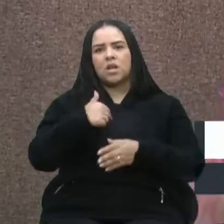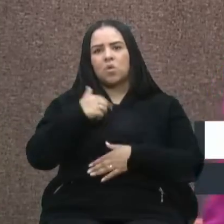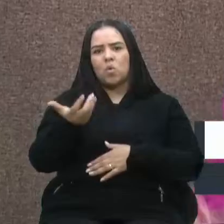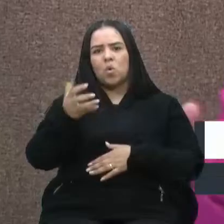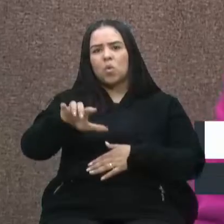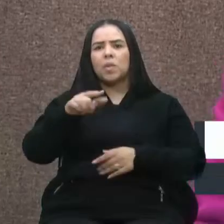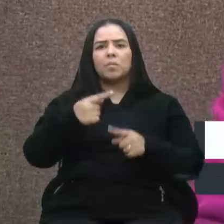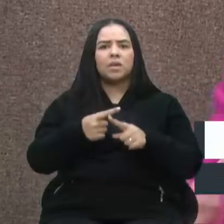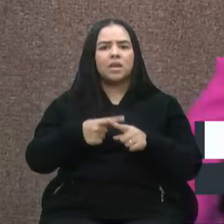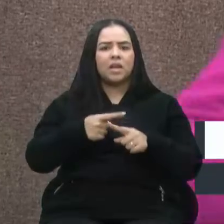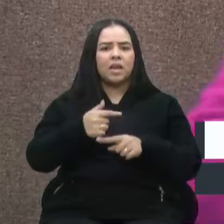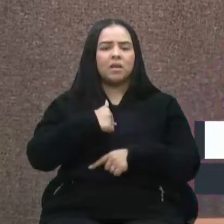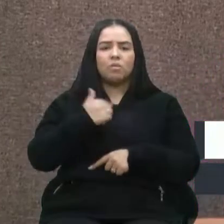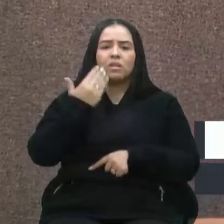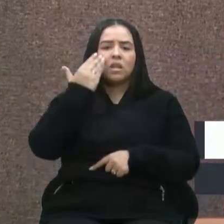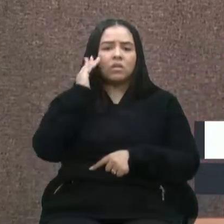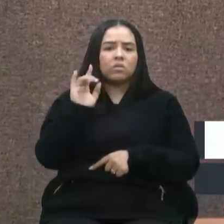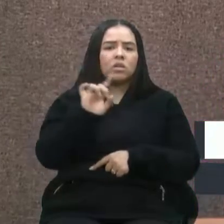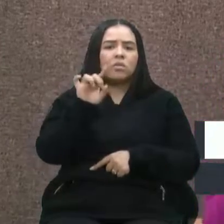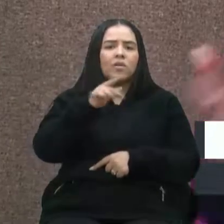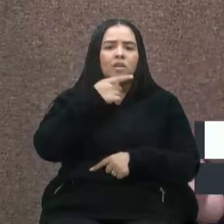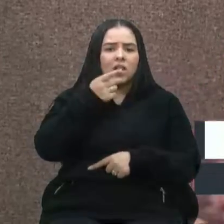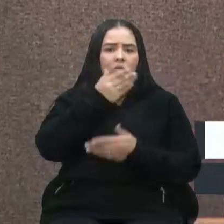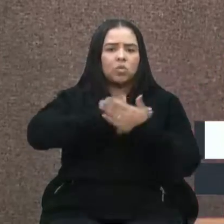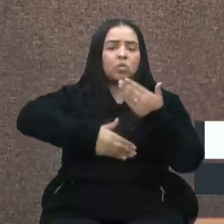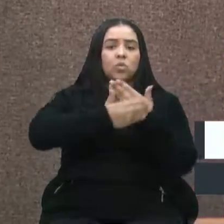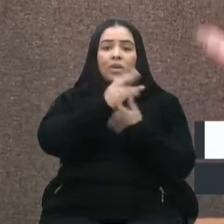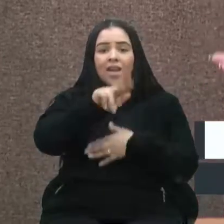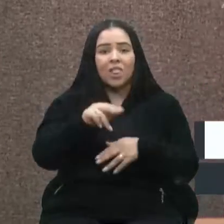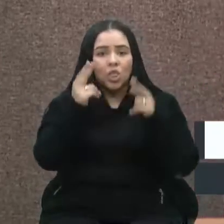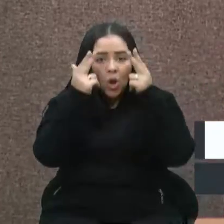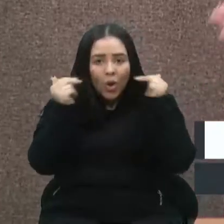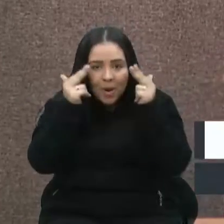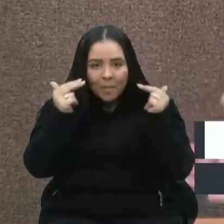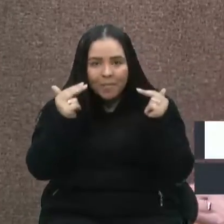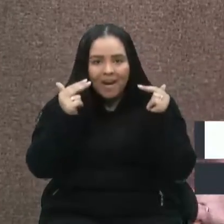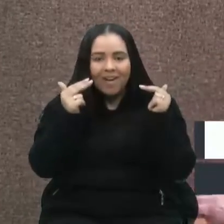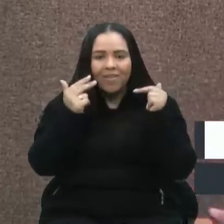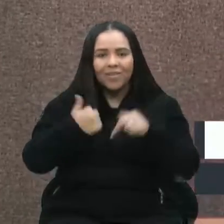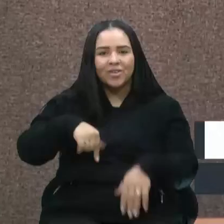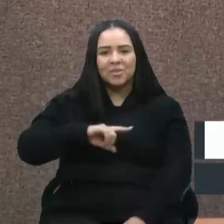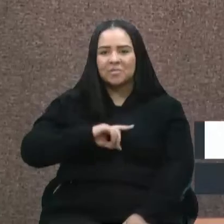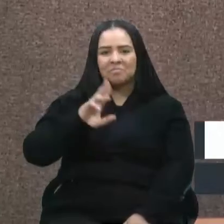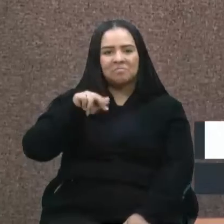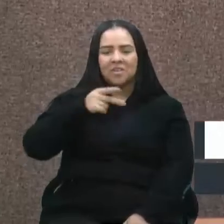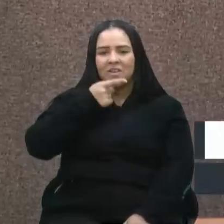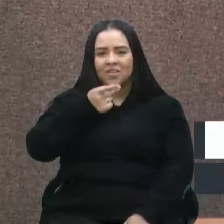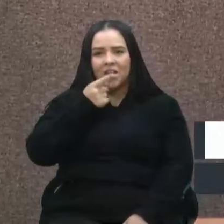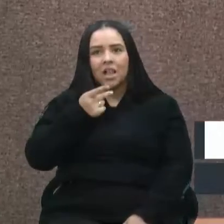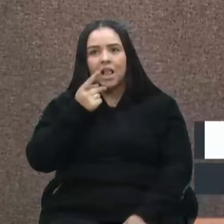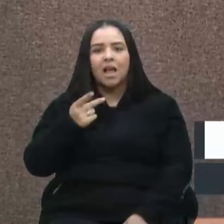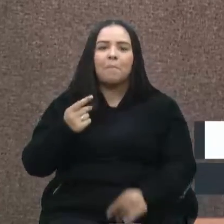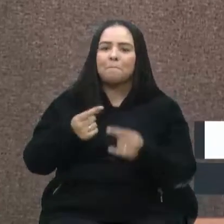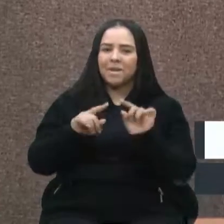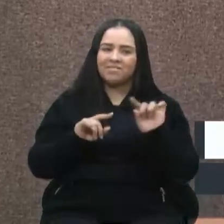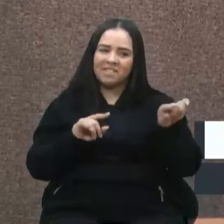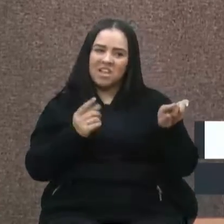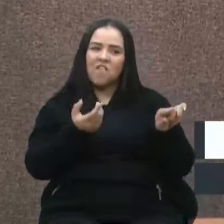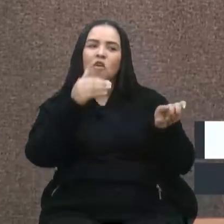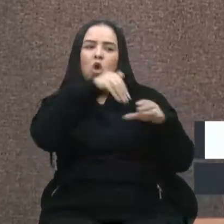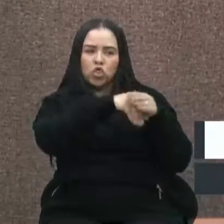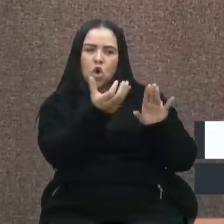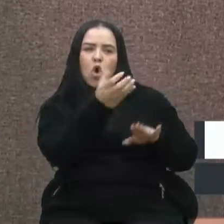contrário porque eu entendo que não é um trecho está se falando de todo isso é normal natural e a gente vai entender que ninguém disse naquele momento a mais que